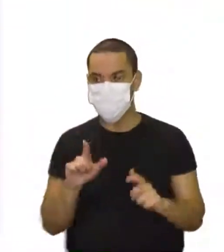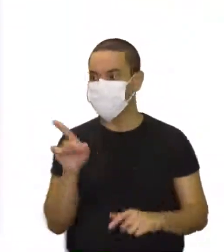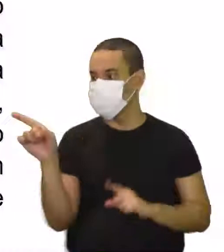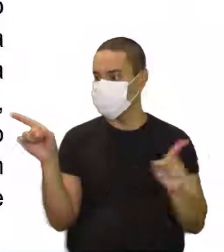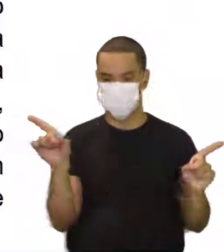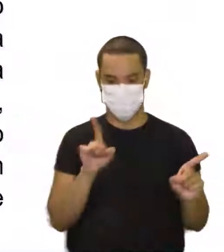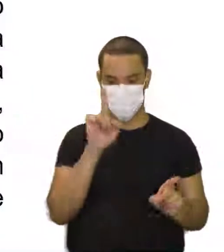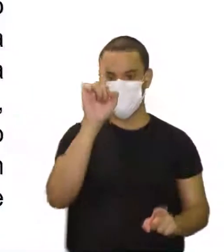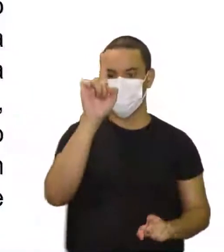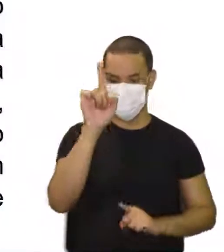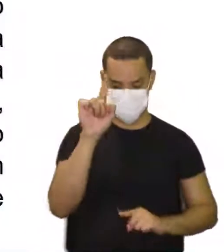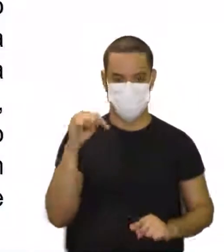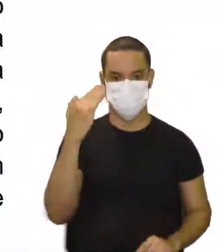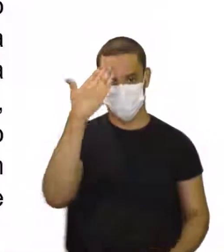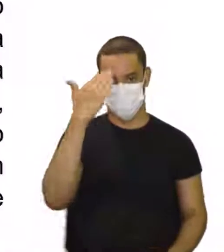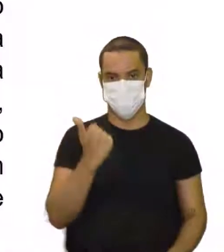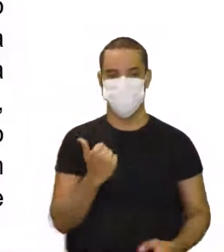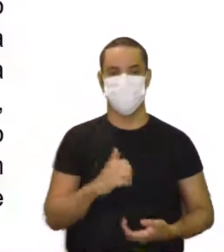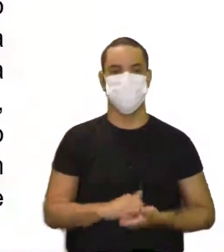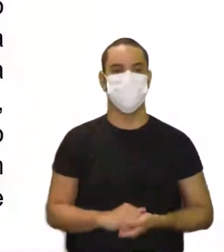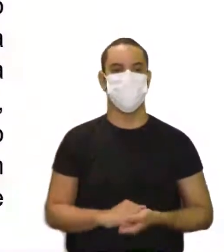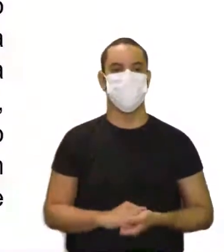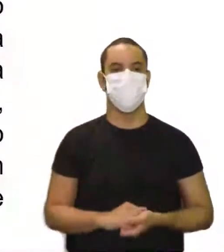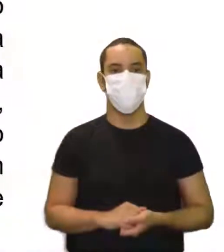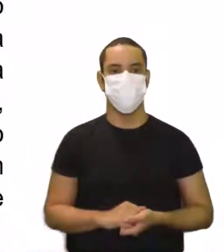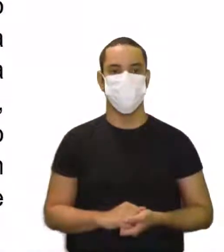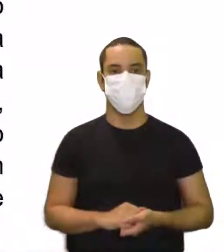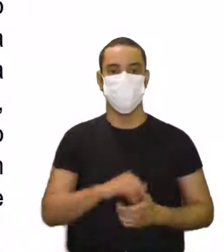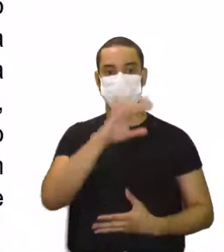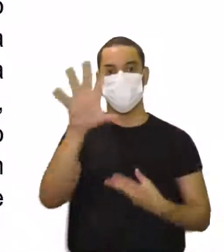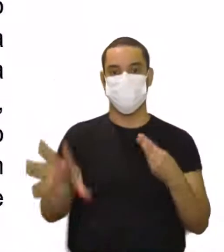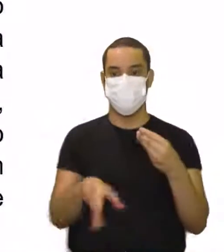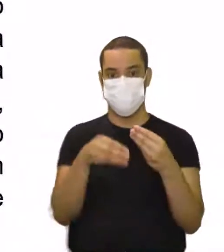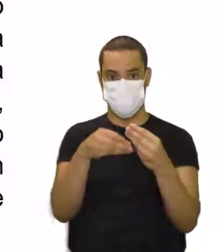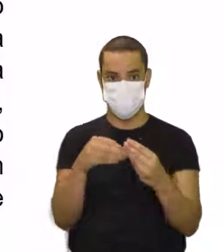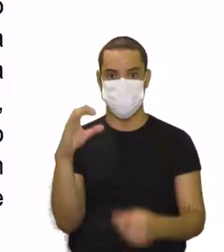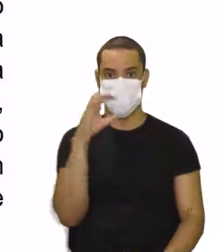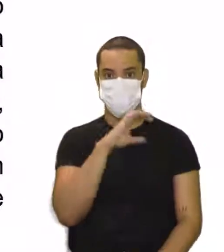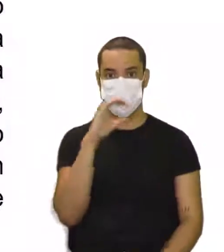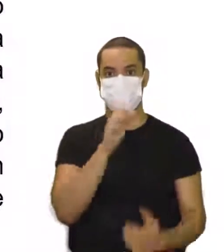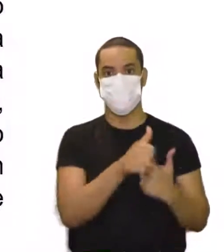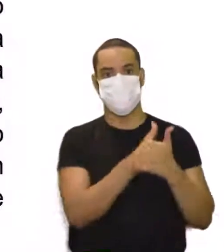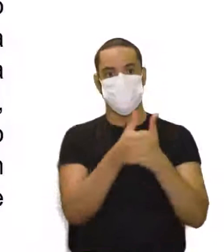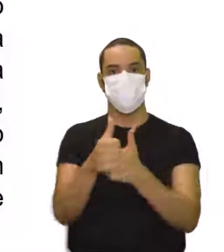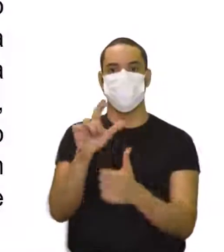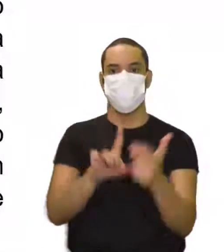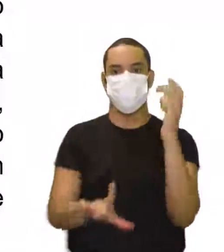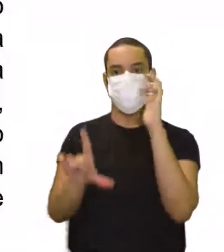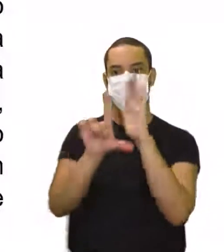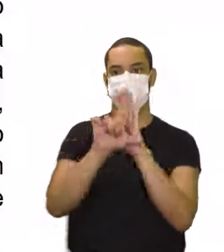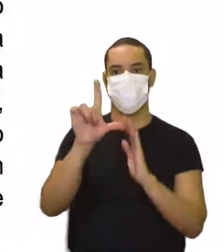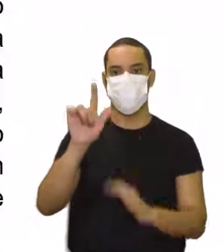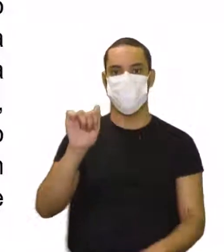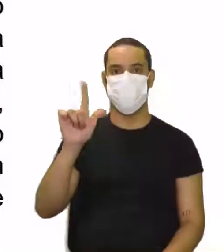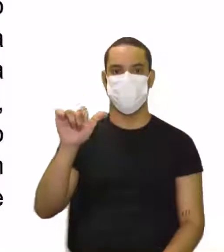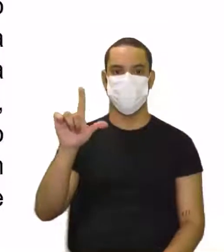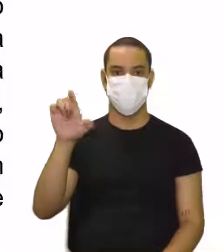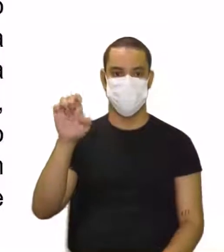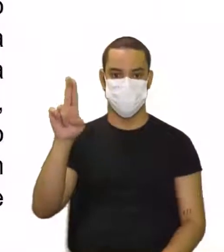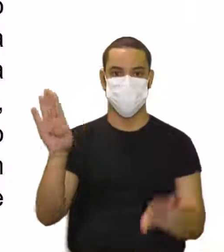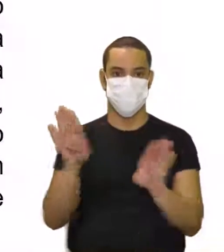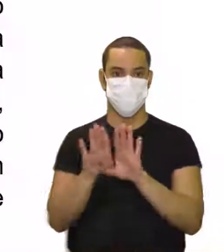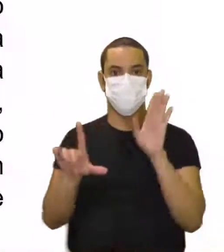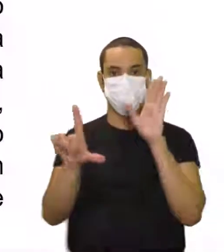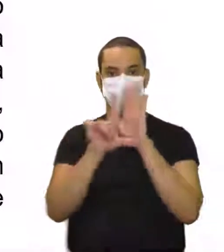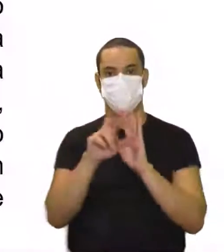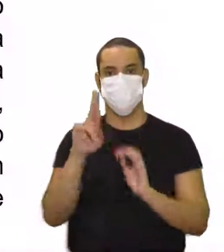coordenadas. Bom, adição de velocidade, segundo a lei de Galileu e segundo a lei relativística. Então olha